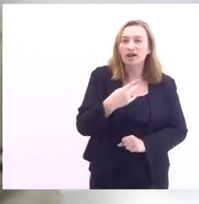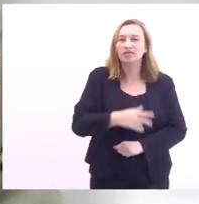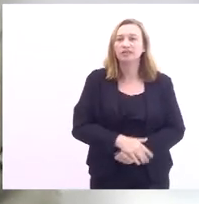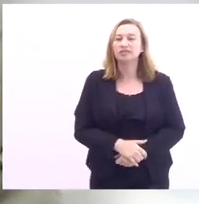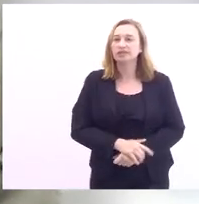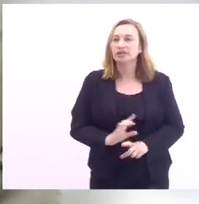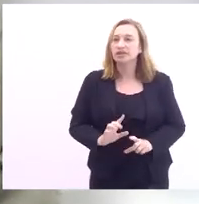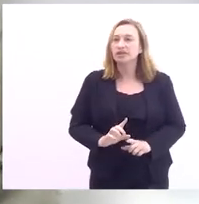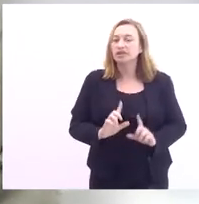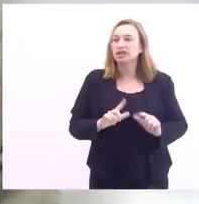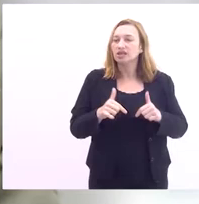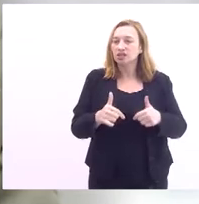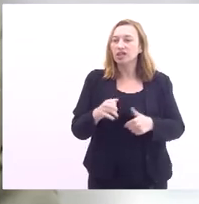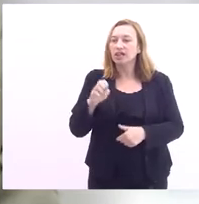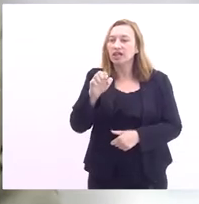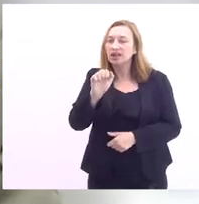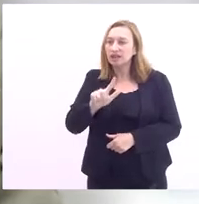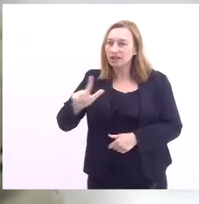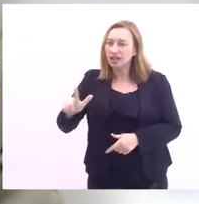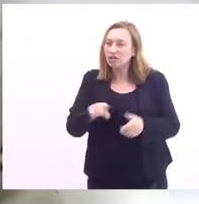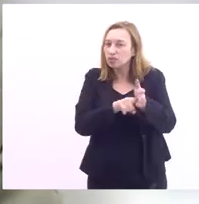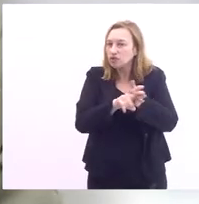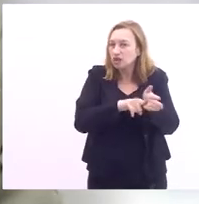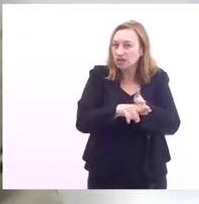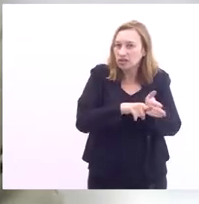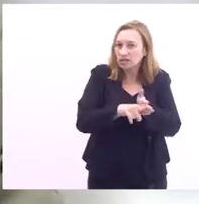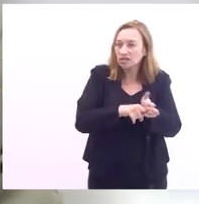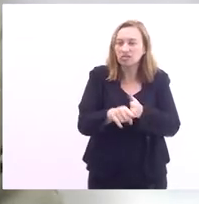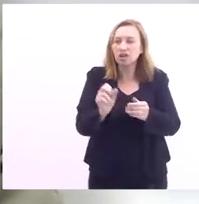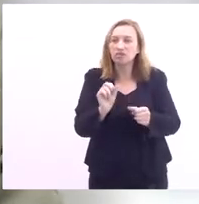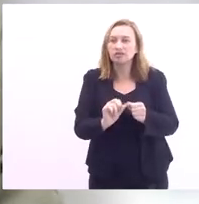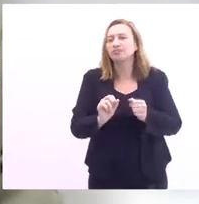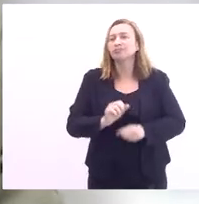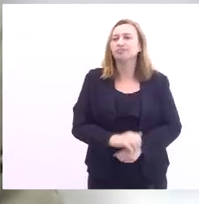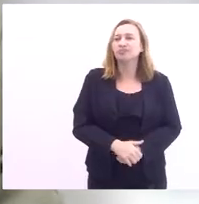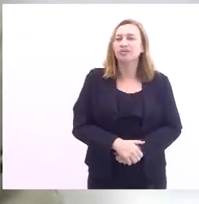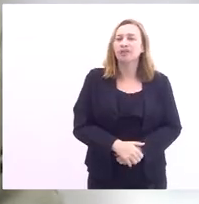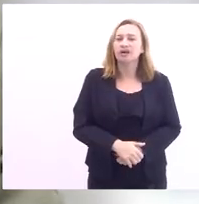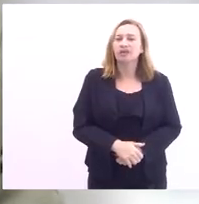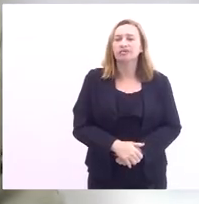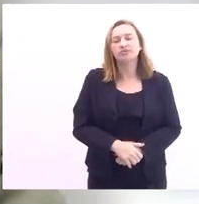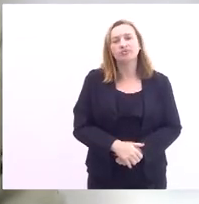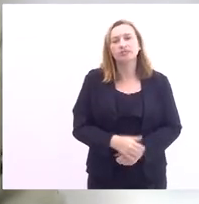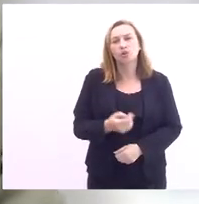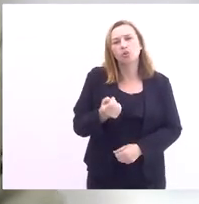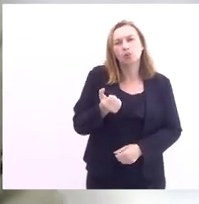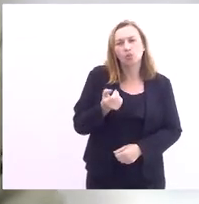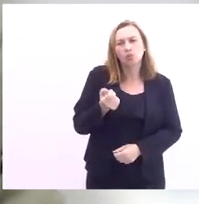as ações que a ANEEL vem fazendo de fiscalização, que às vezes fica um pouco...